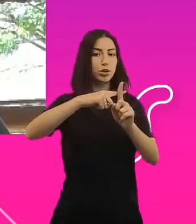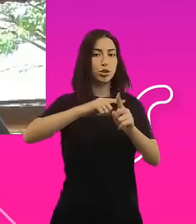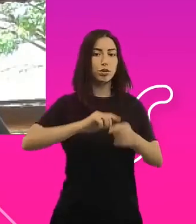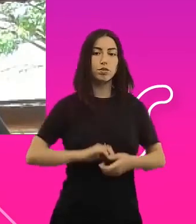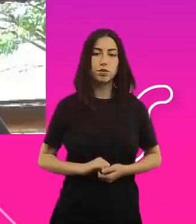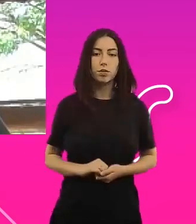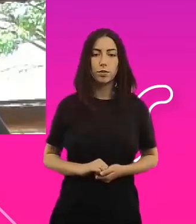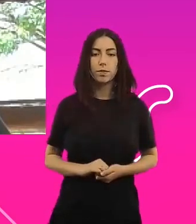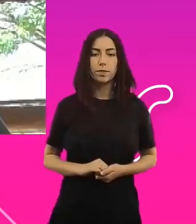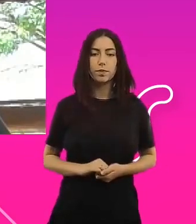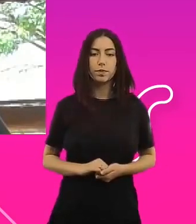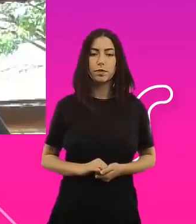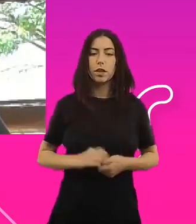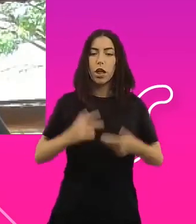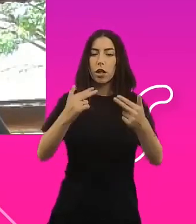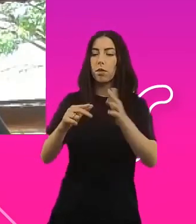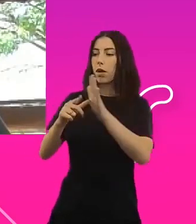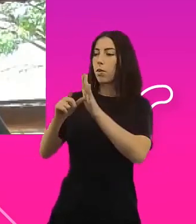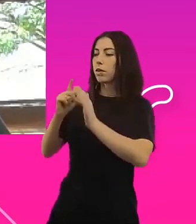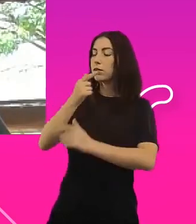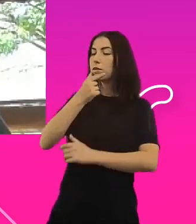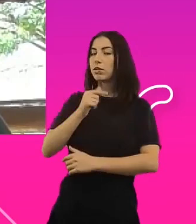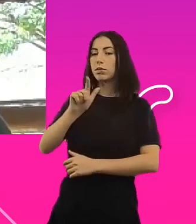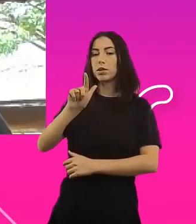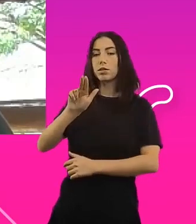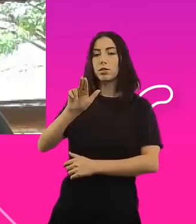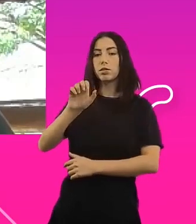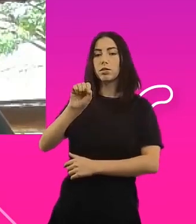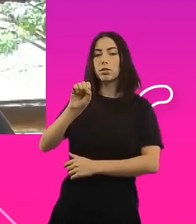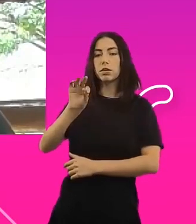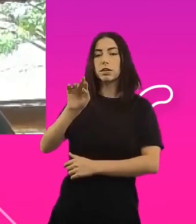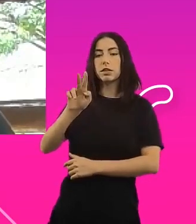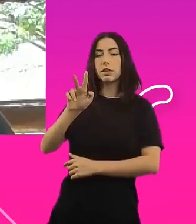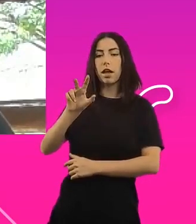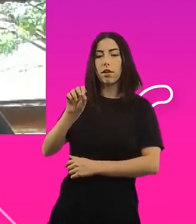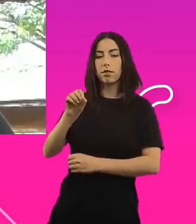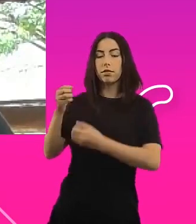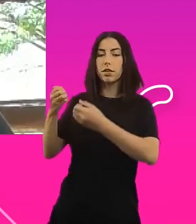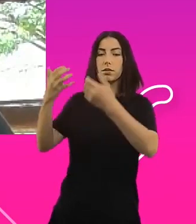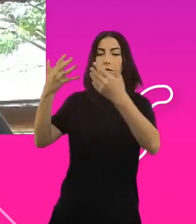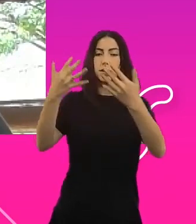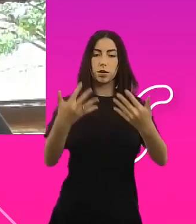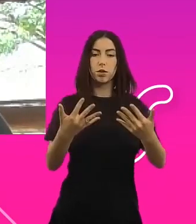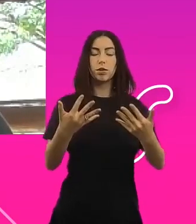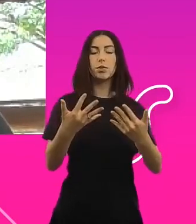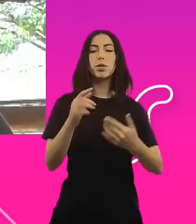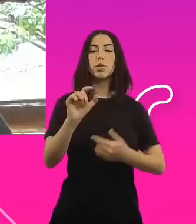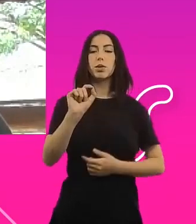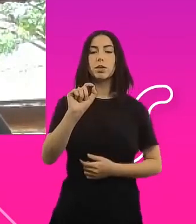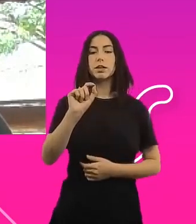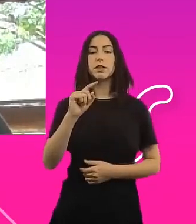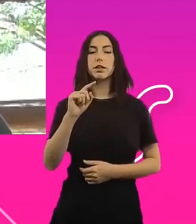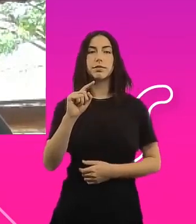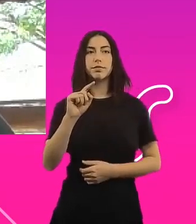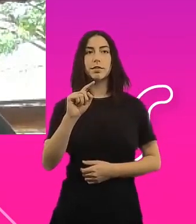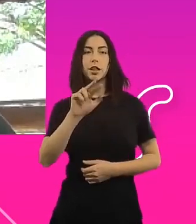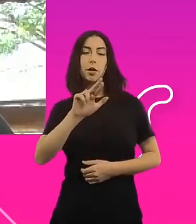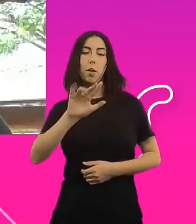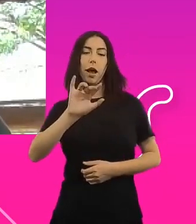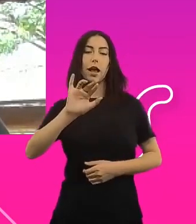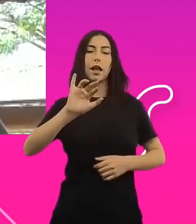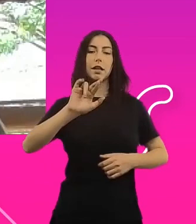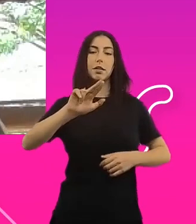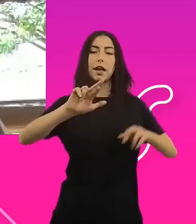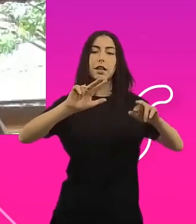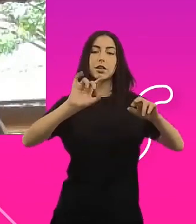que o Gustavo trouxe, né? Porque daí você sai muito assim só do marketing da responsabilidade social e de